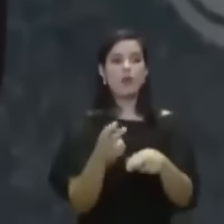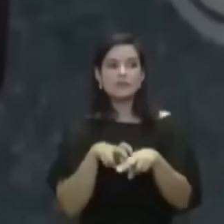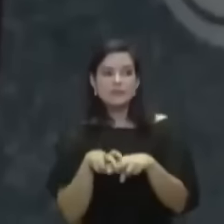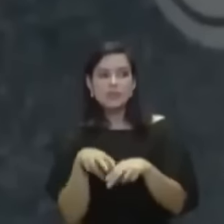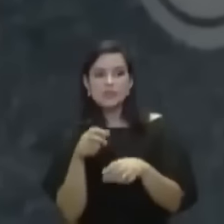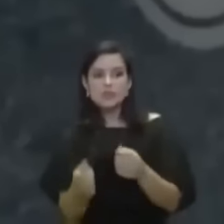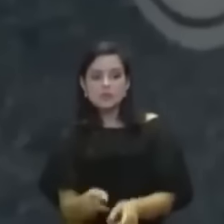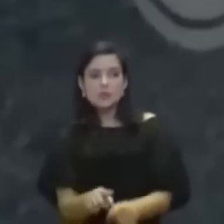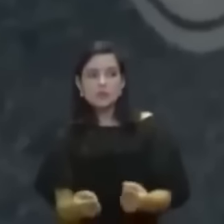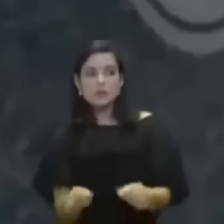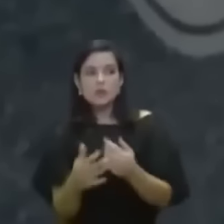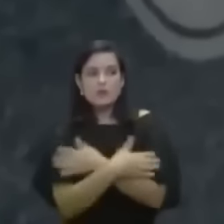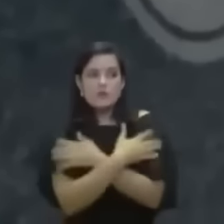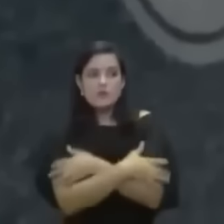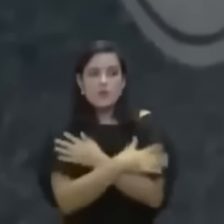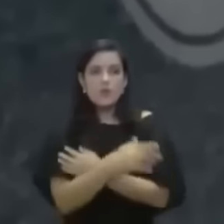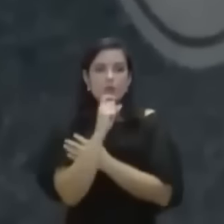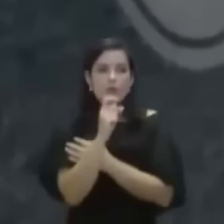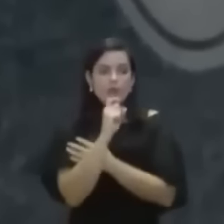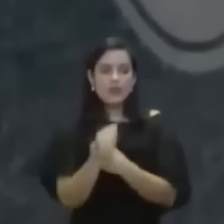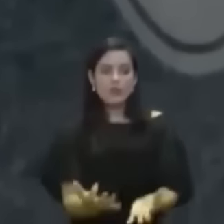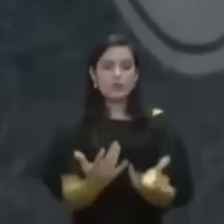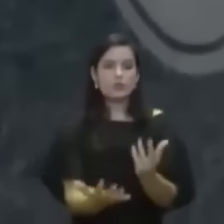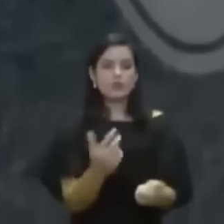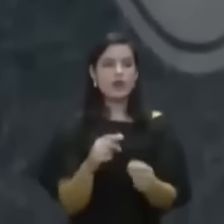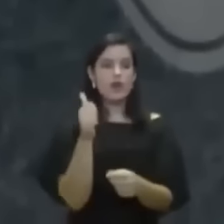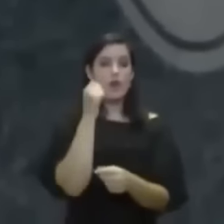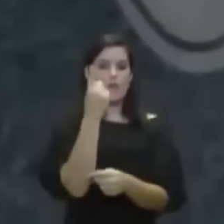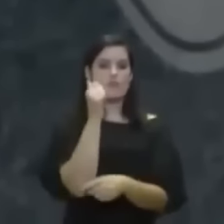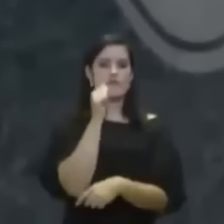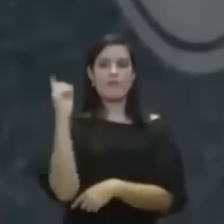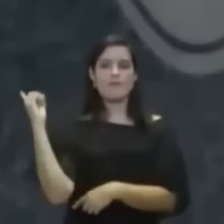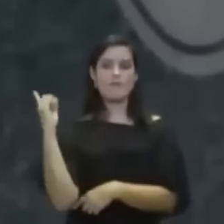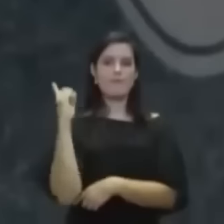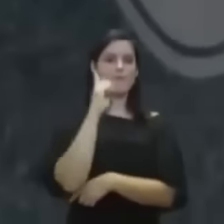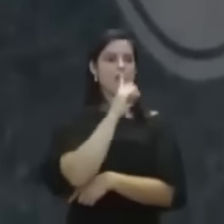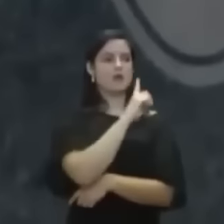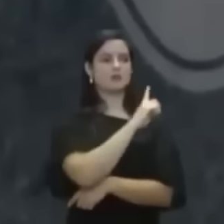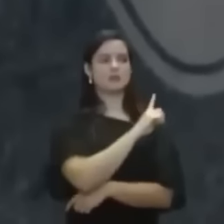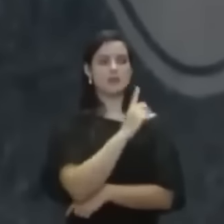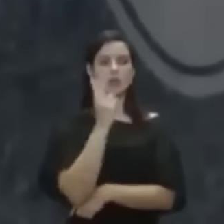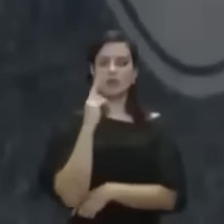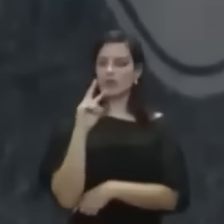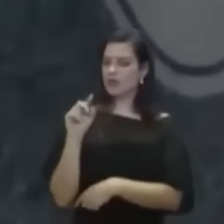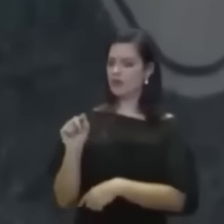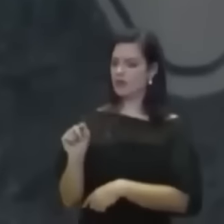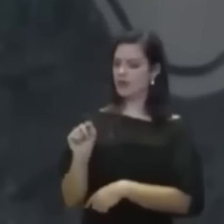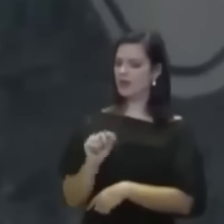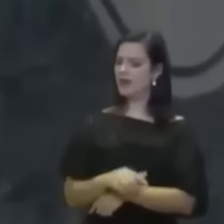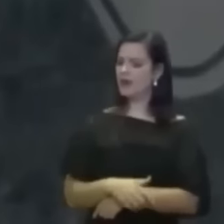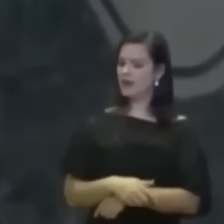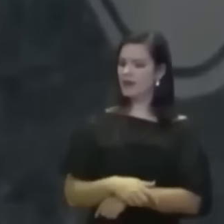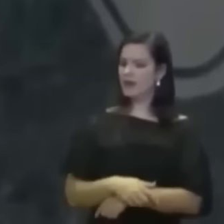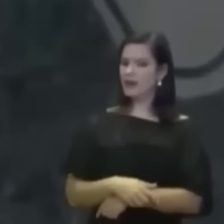bem perto, a noite está fria, quer se aquecer, quando passa uma criada, olha para ele e diz assim: